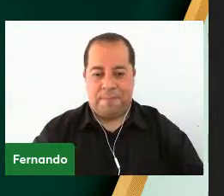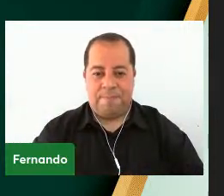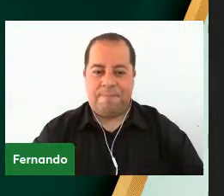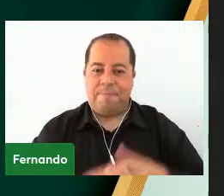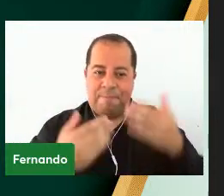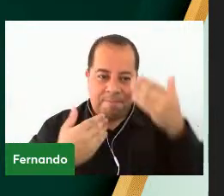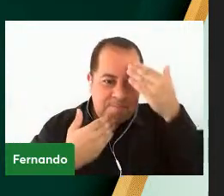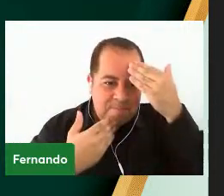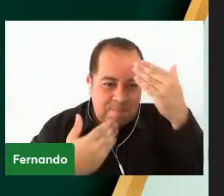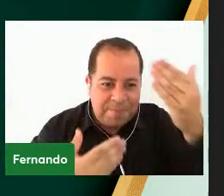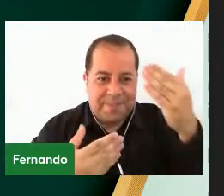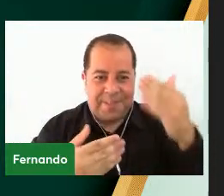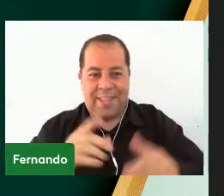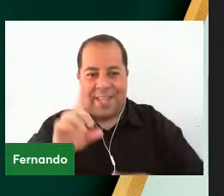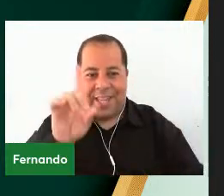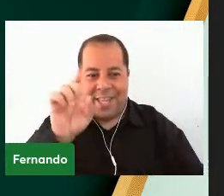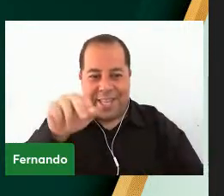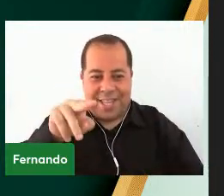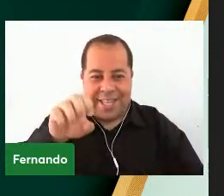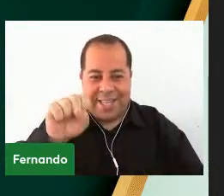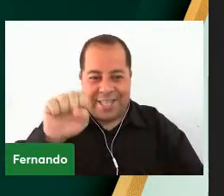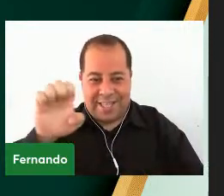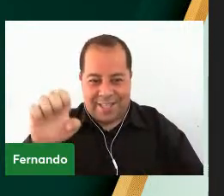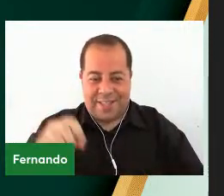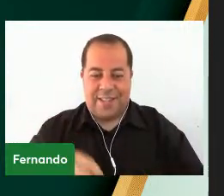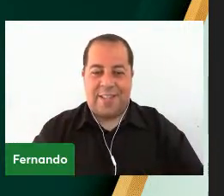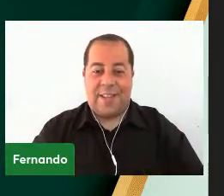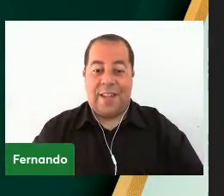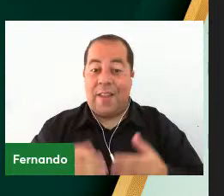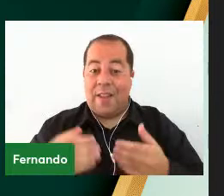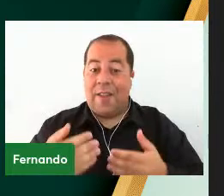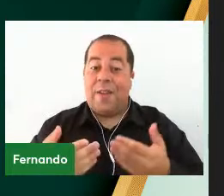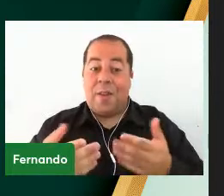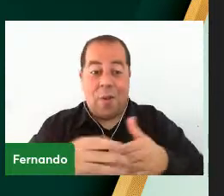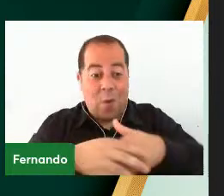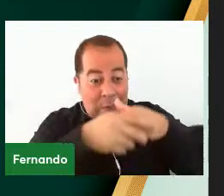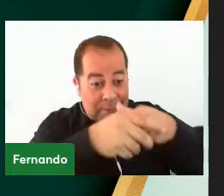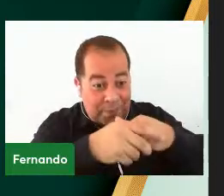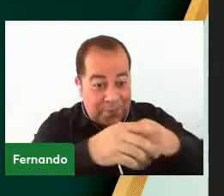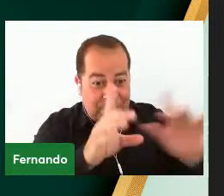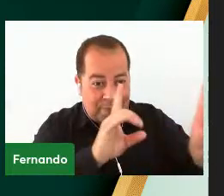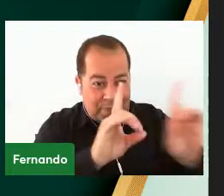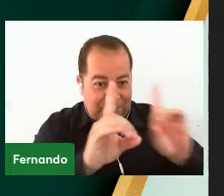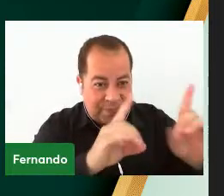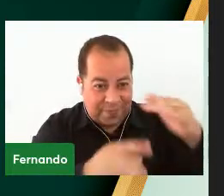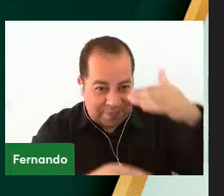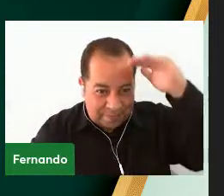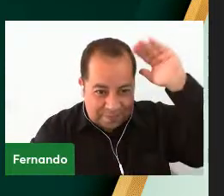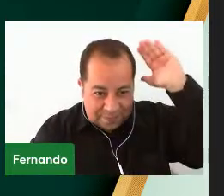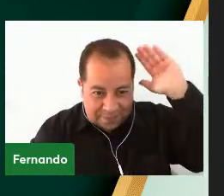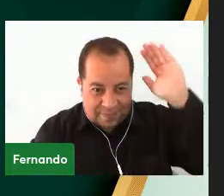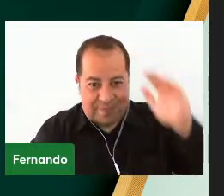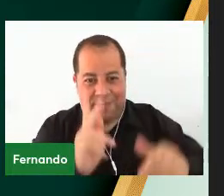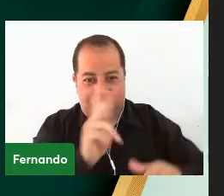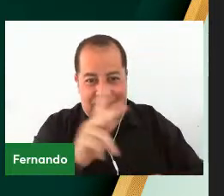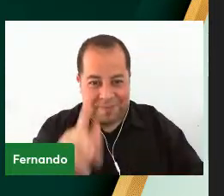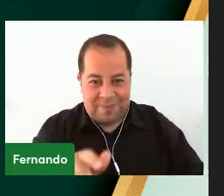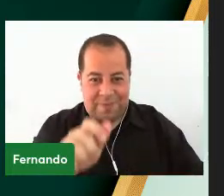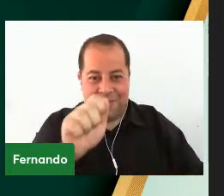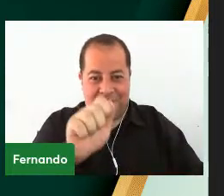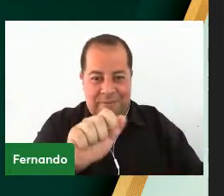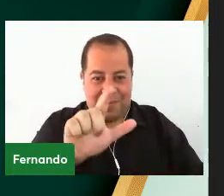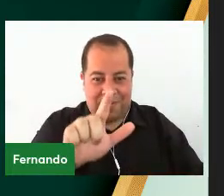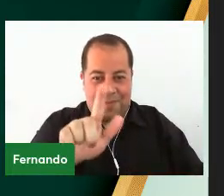Obrigada, Denise. Então, cumprimento o coordenador acadêmico do campus Dom Pedrito, professor doutor Algacir